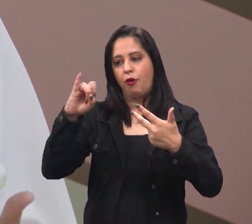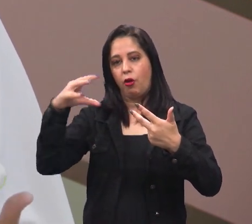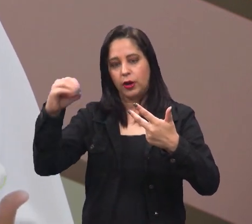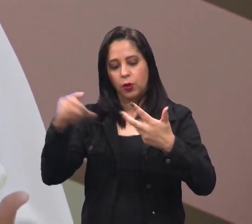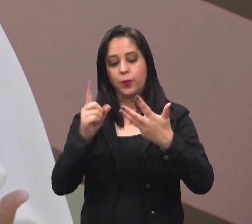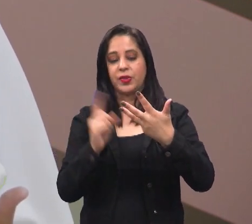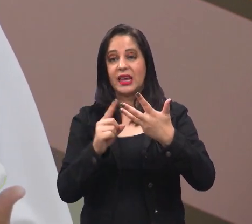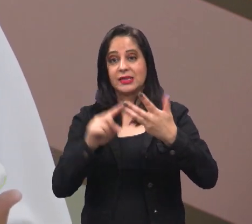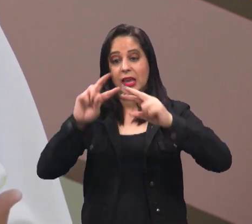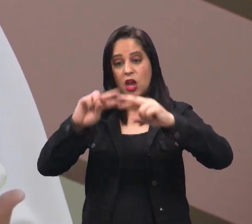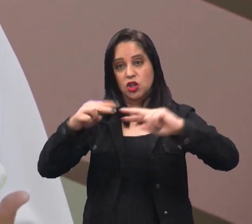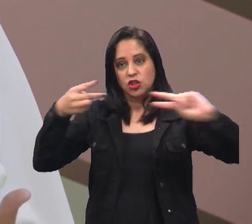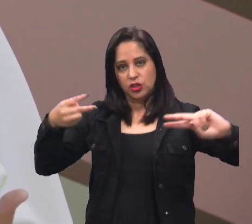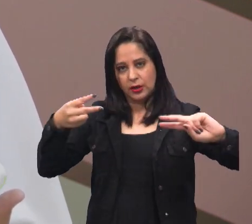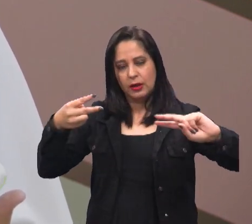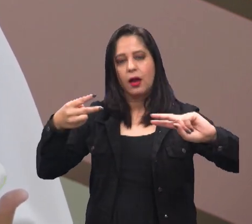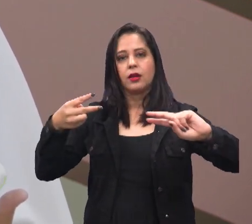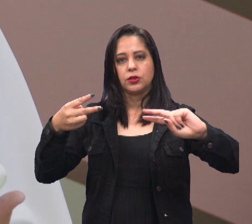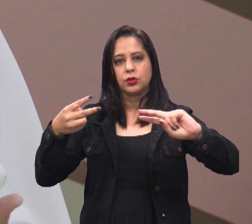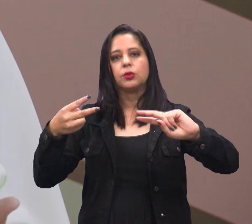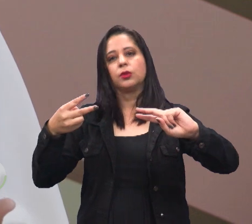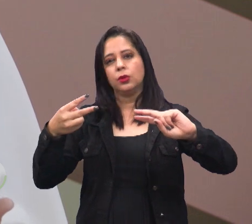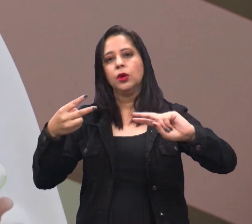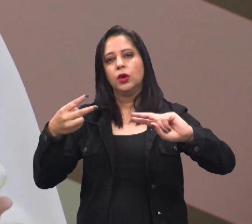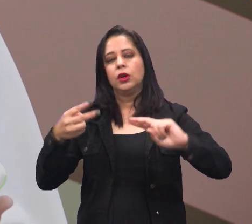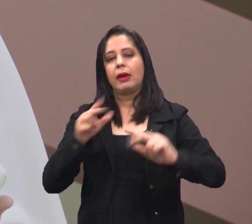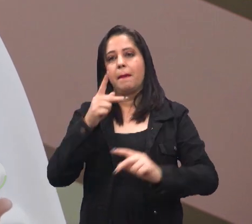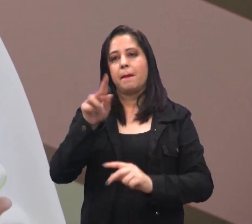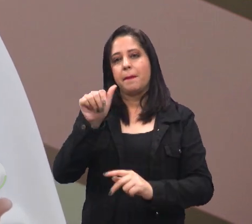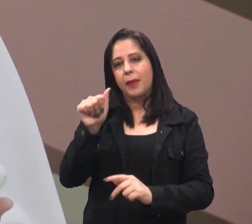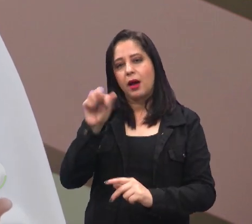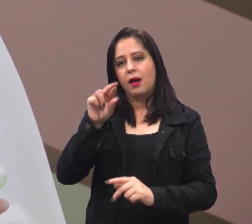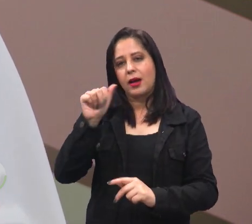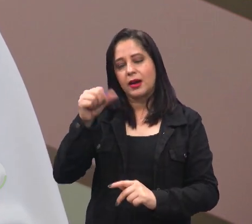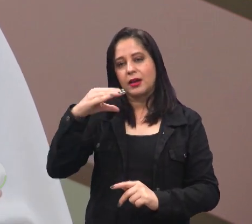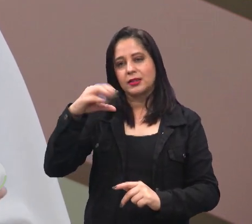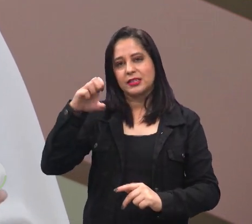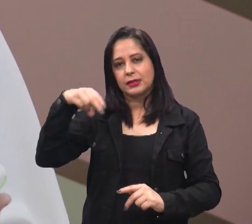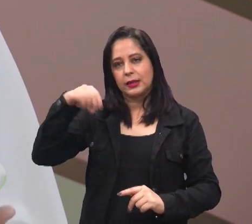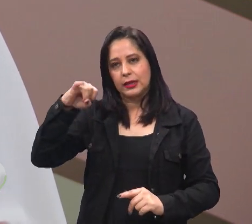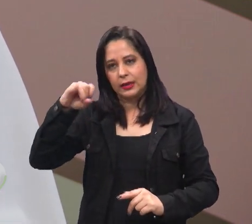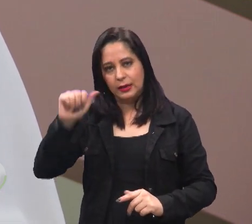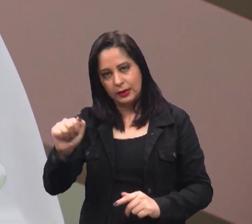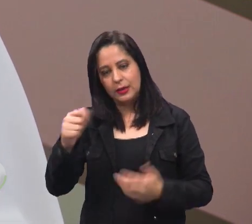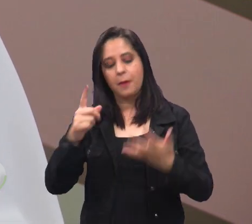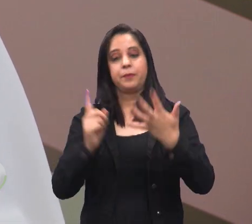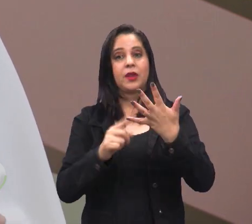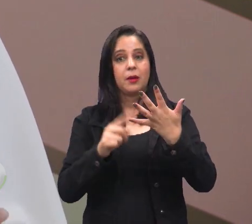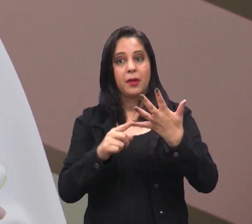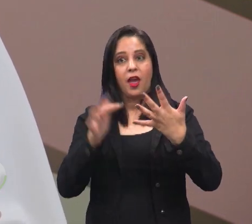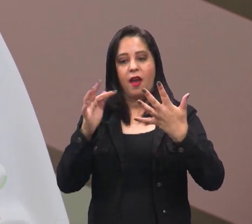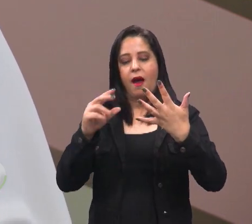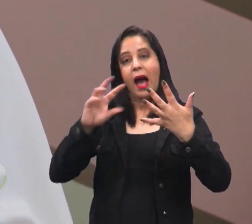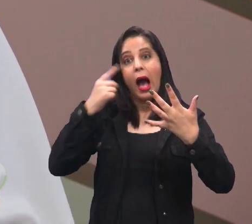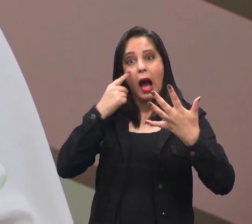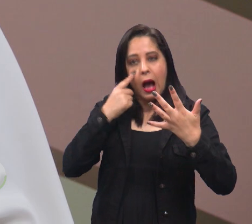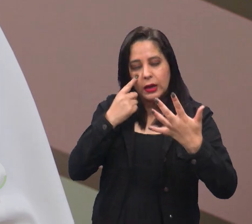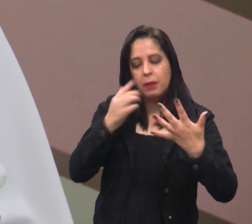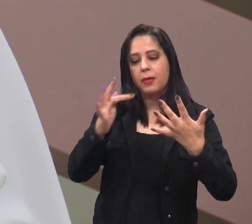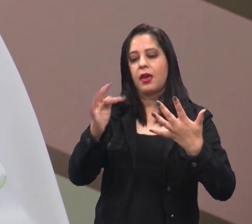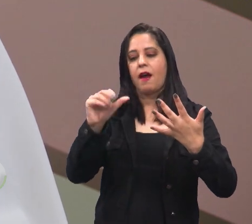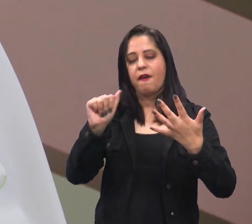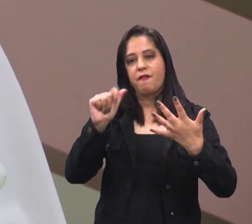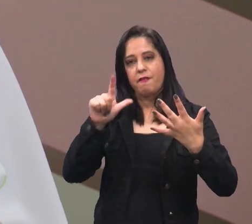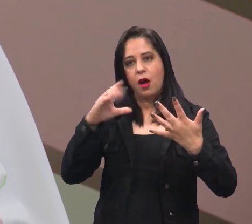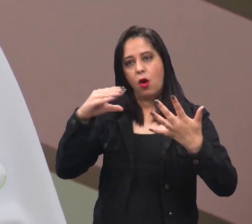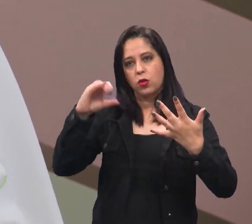talassemia, que é uma anemia muito comum que a gente vê daquelas pessoas que são descendentes de italiano. Existe a anemia falciforme, que também é outra